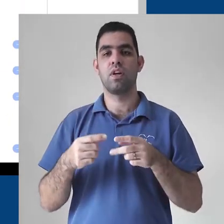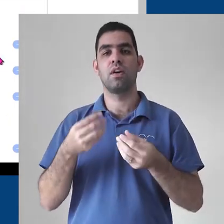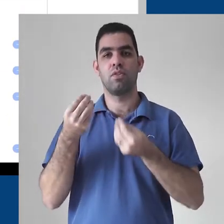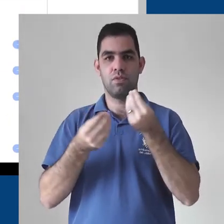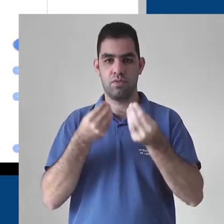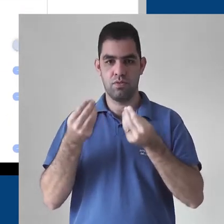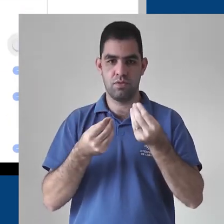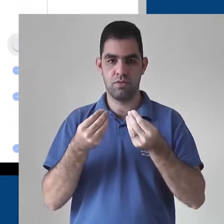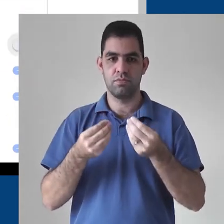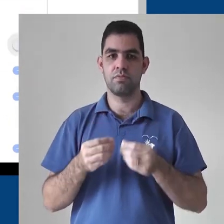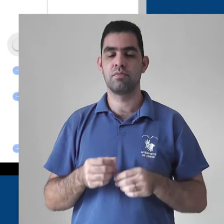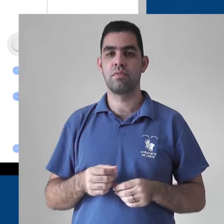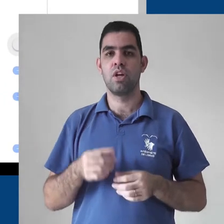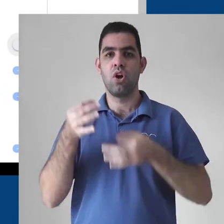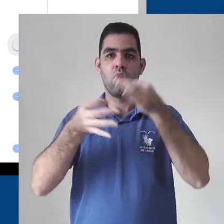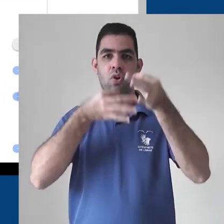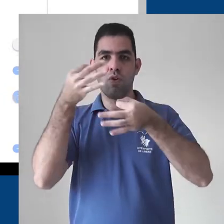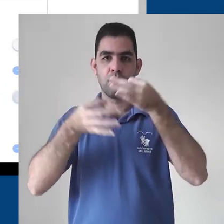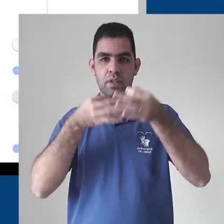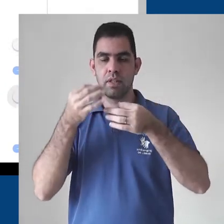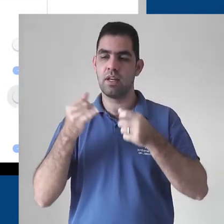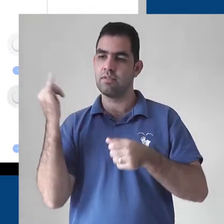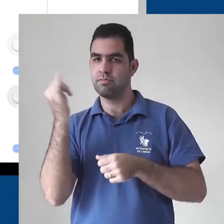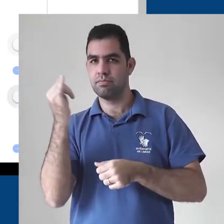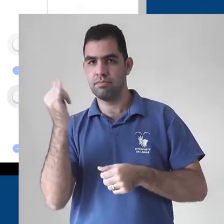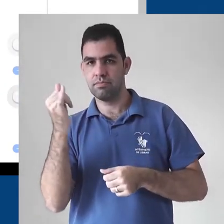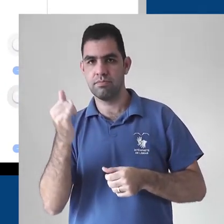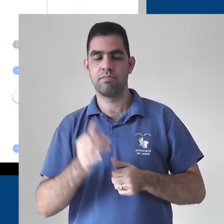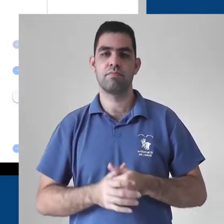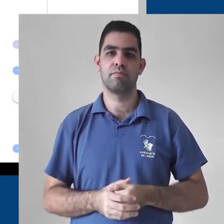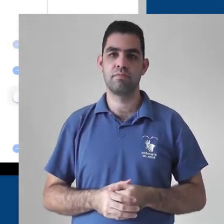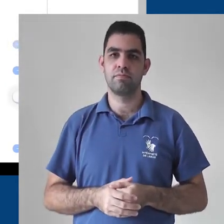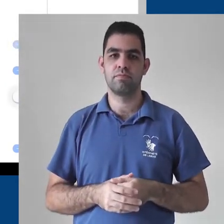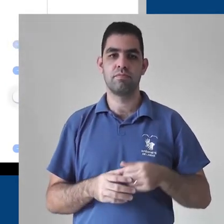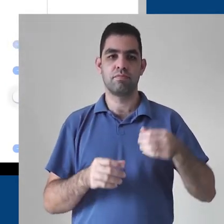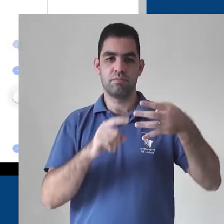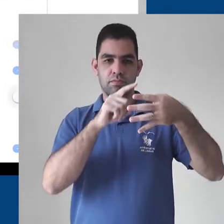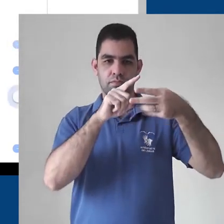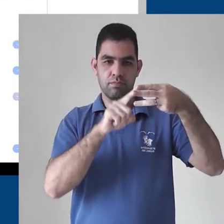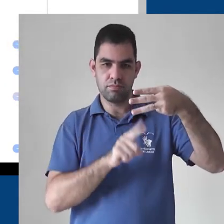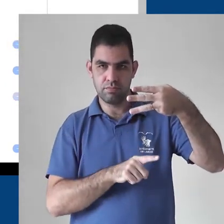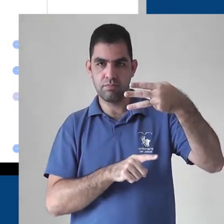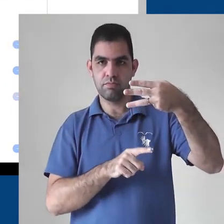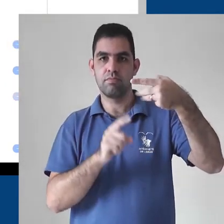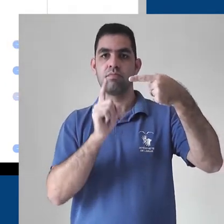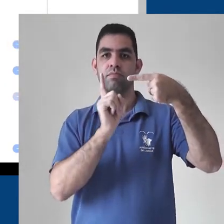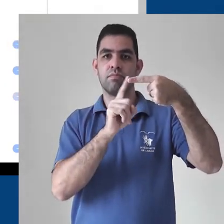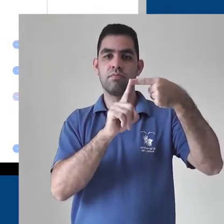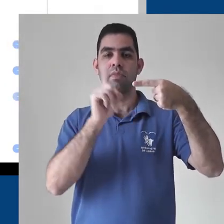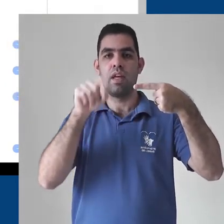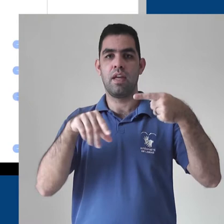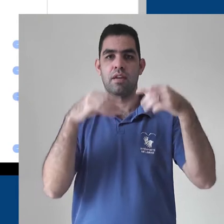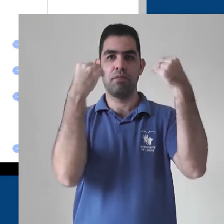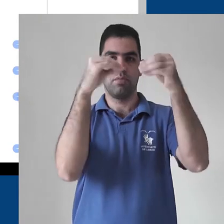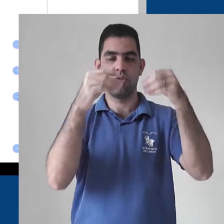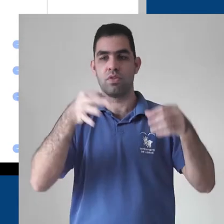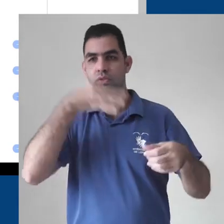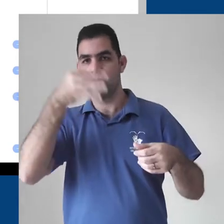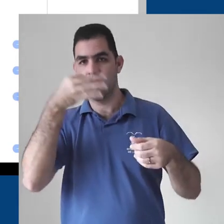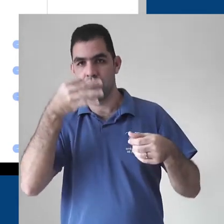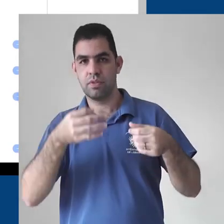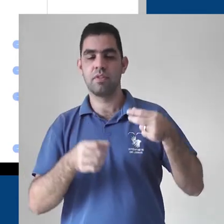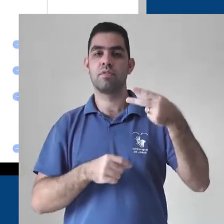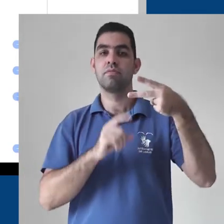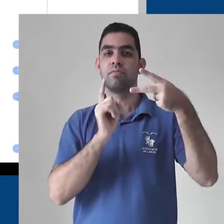clique para habilitar ou desabilitar cada uma delas a primeira opção se refere a comentários nas suas postagens